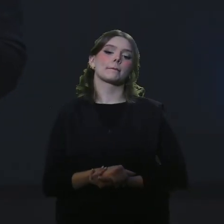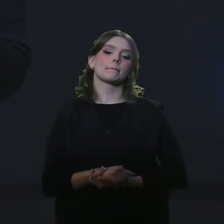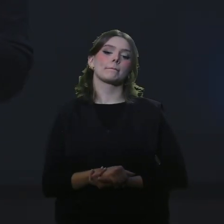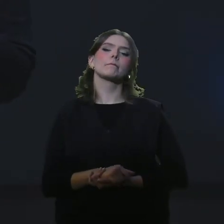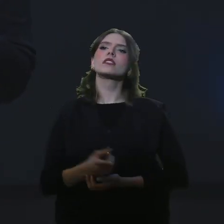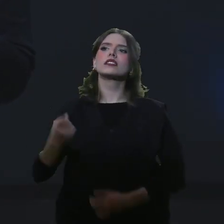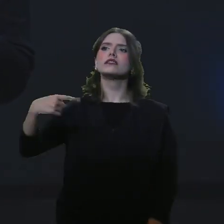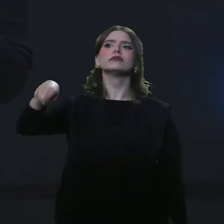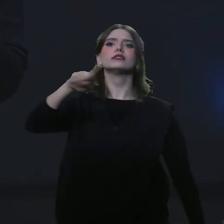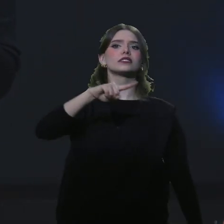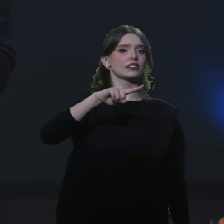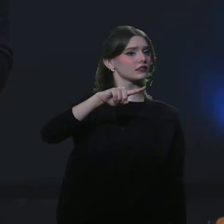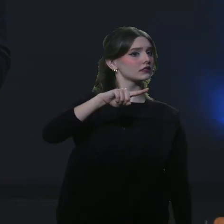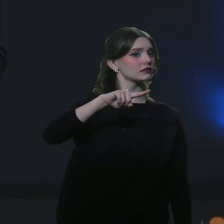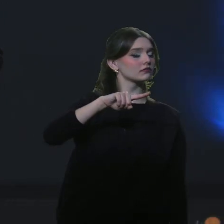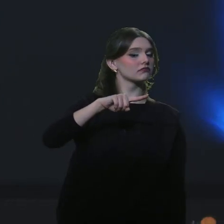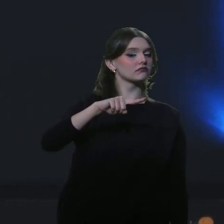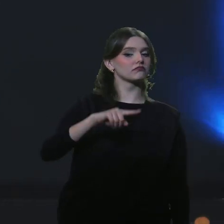você?